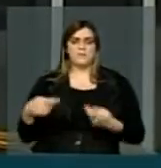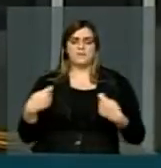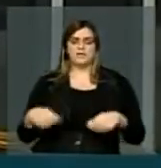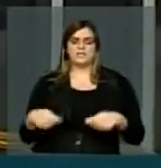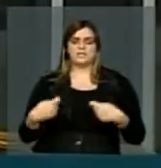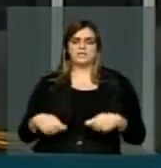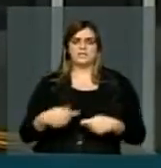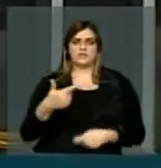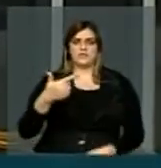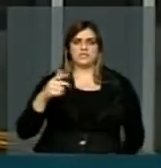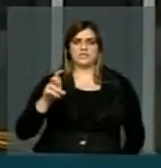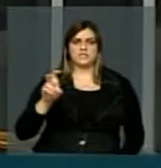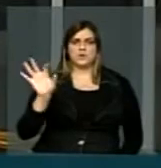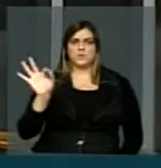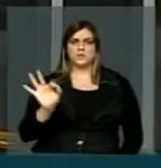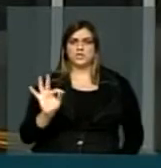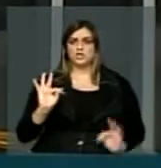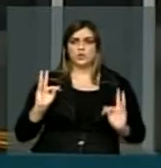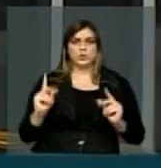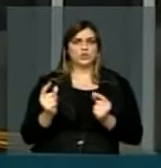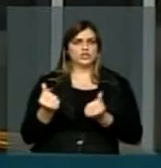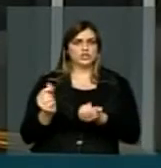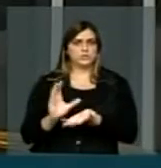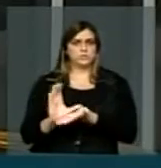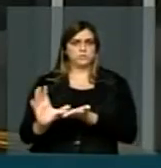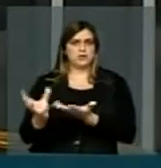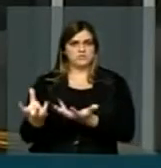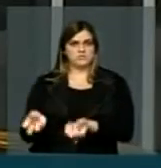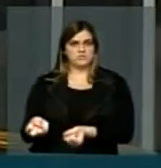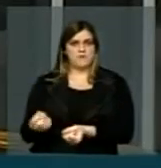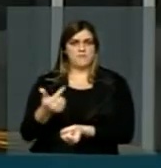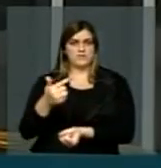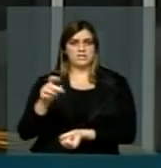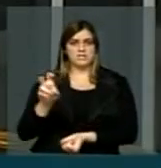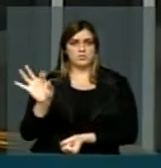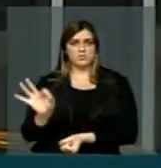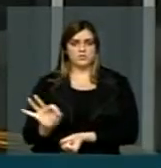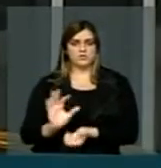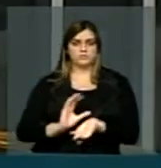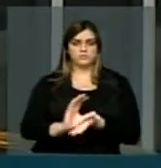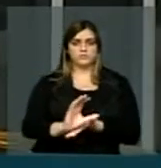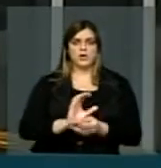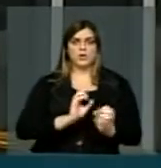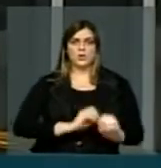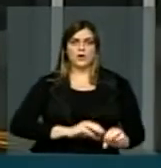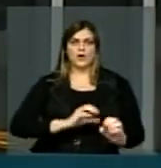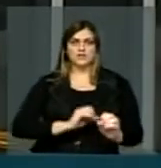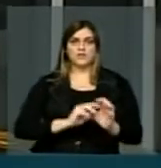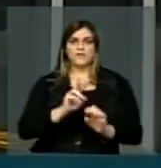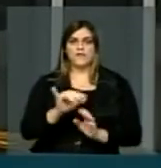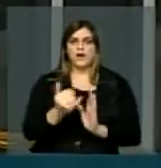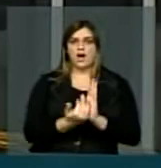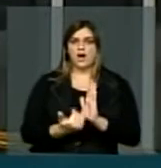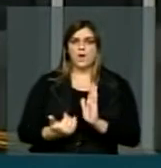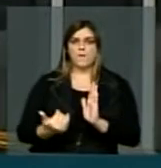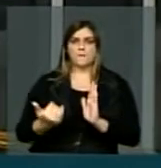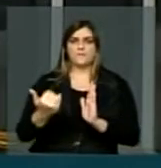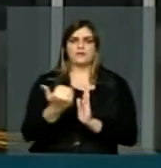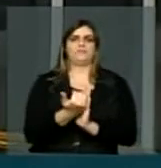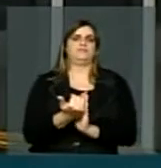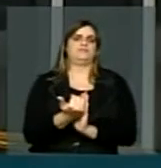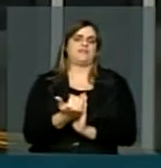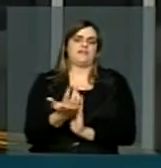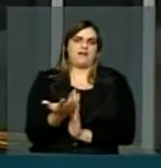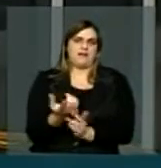precisa aplicar 25% dos seus recursos do orçamento na educação, aumentando o nível